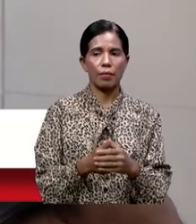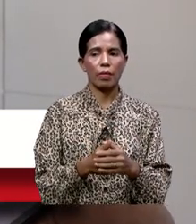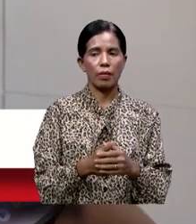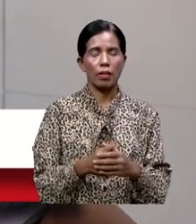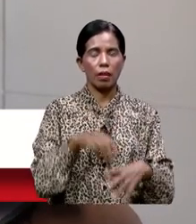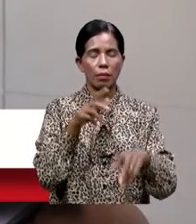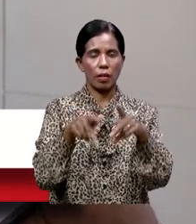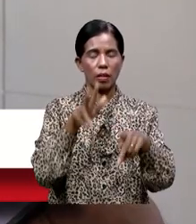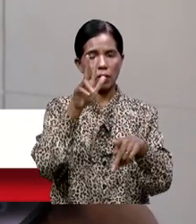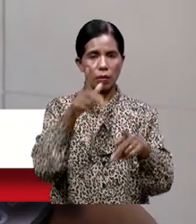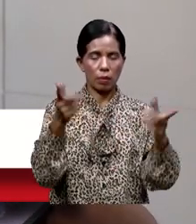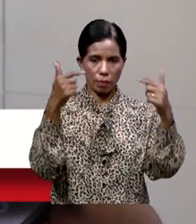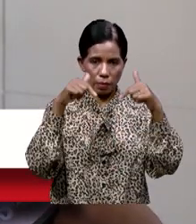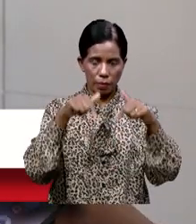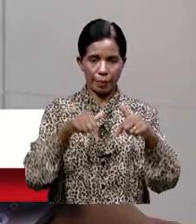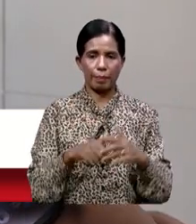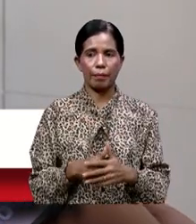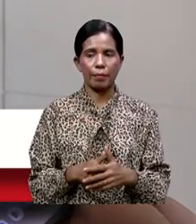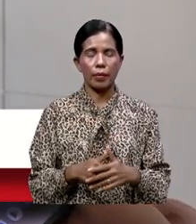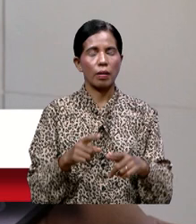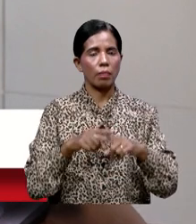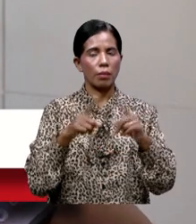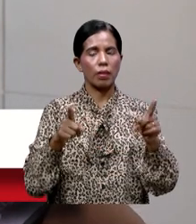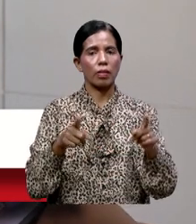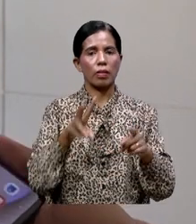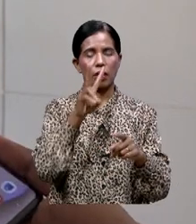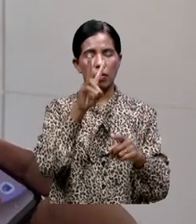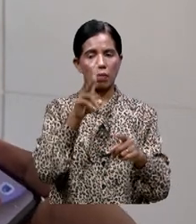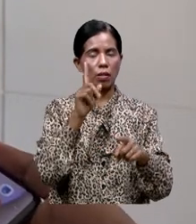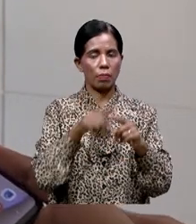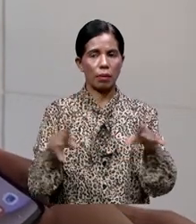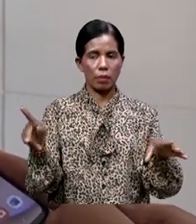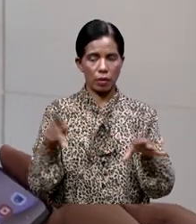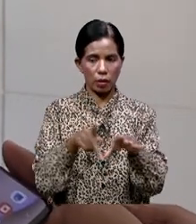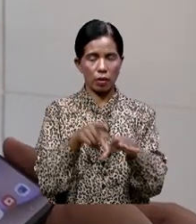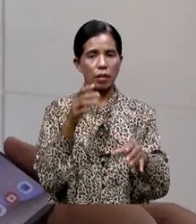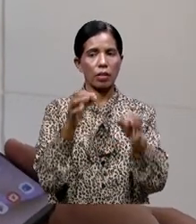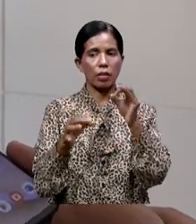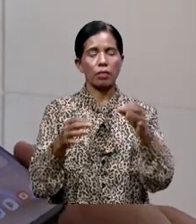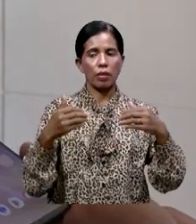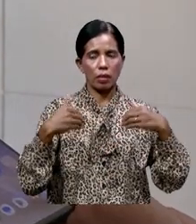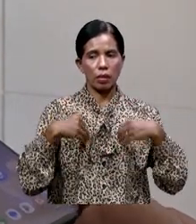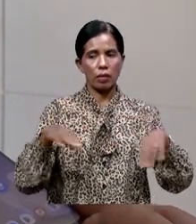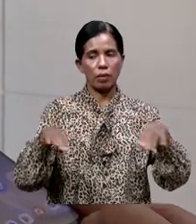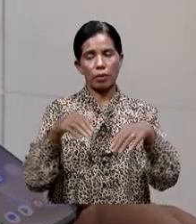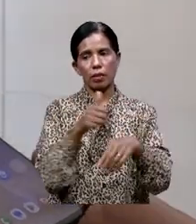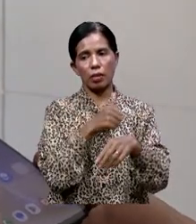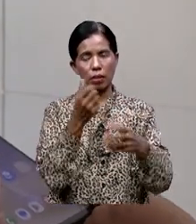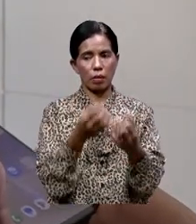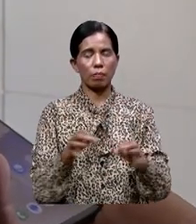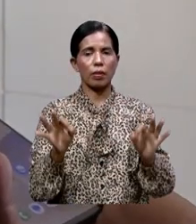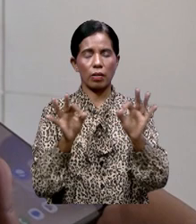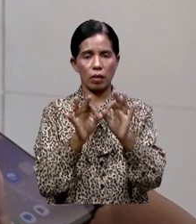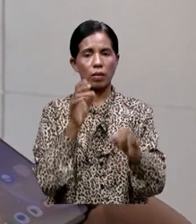na entoro nebe mai be conselheiro na rua labele marca presença carik iha serviço selo que nebe importante